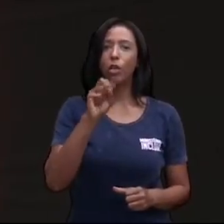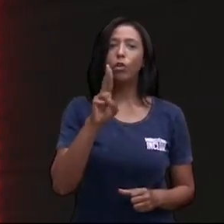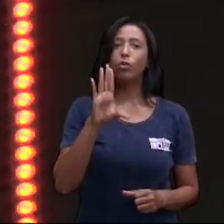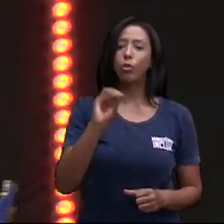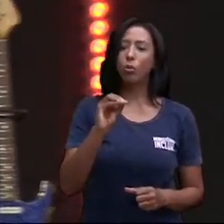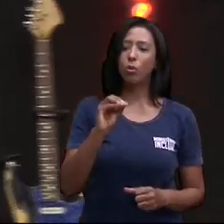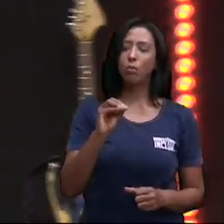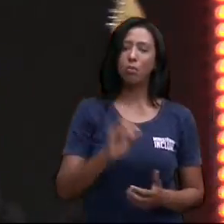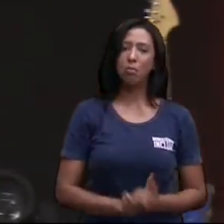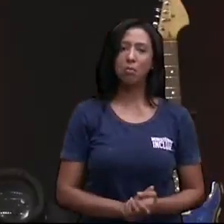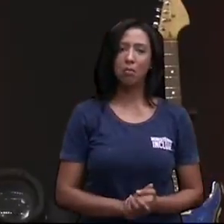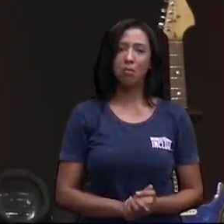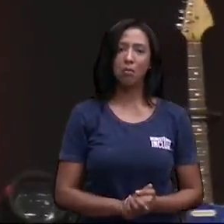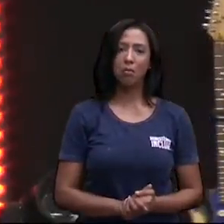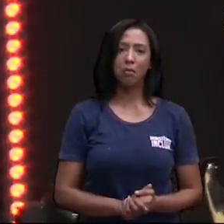perna